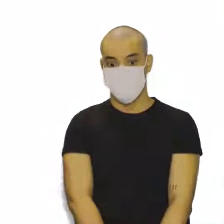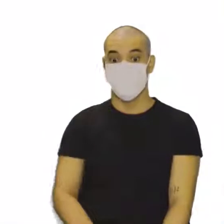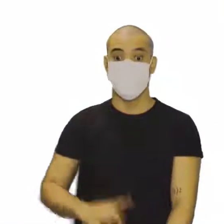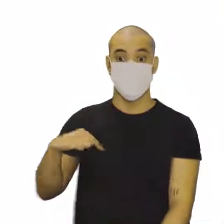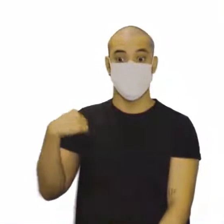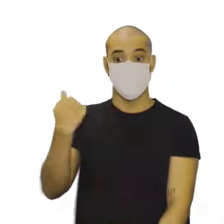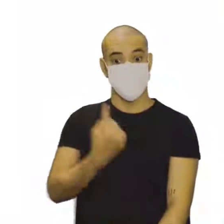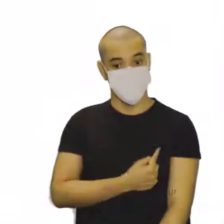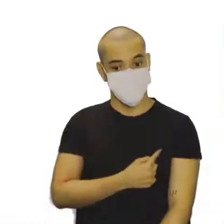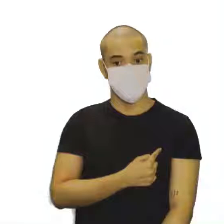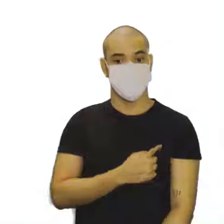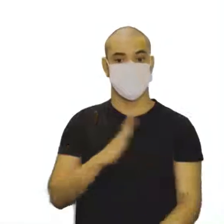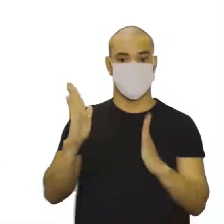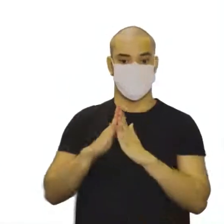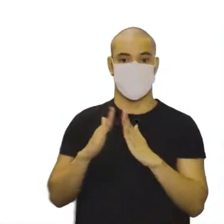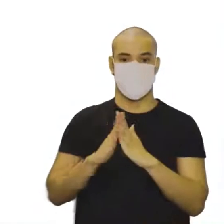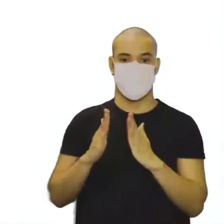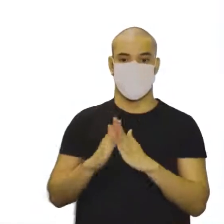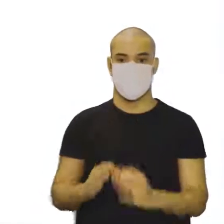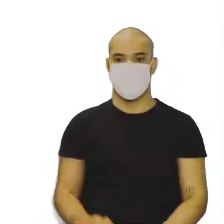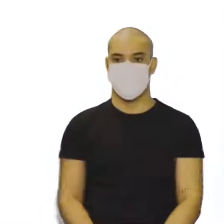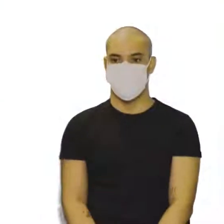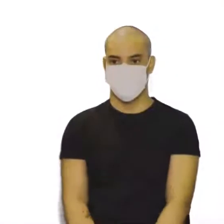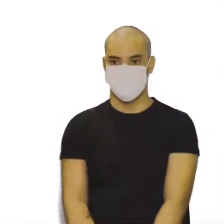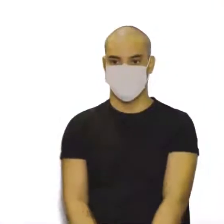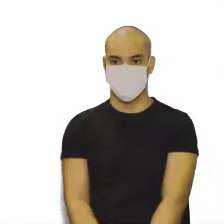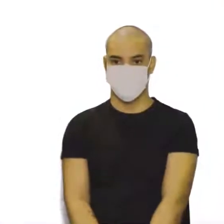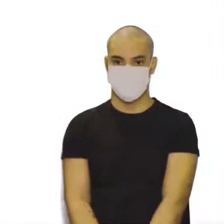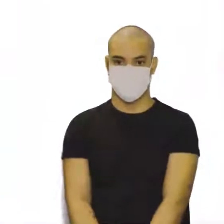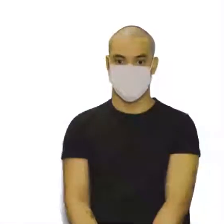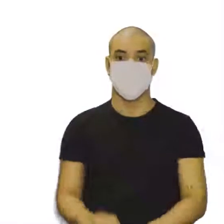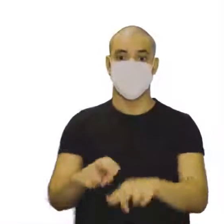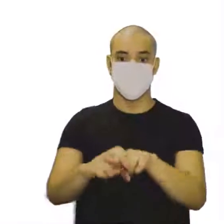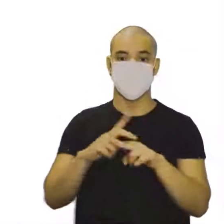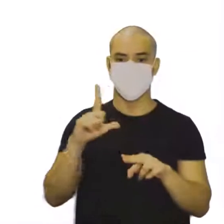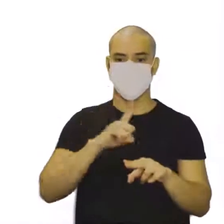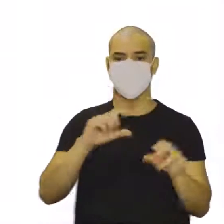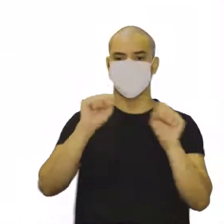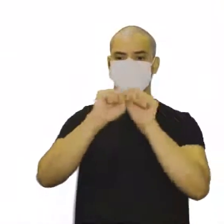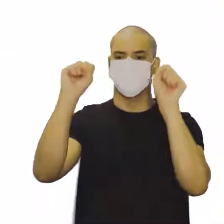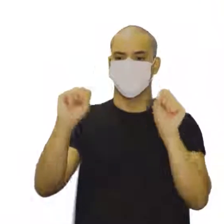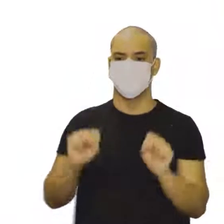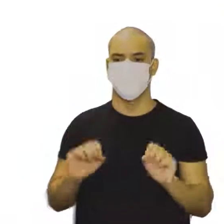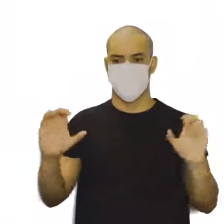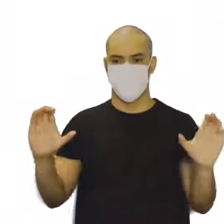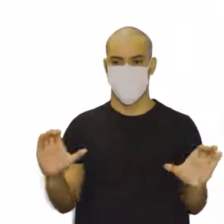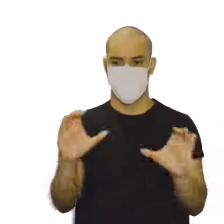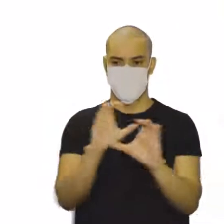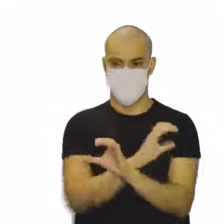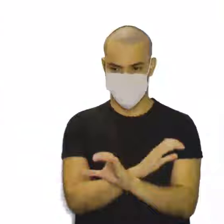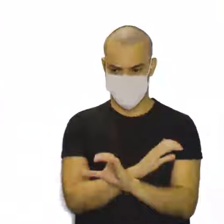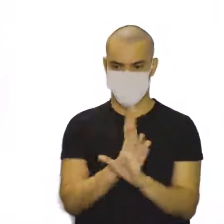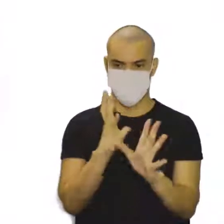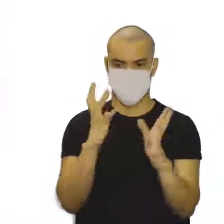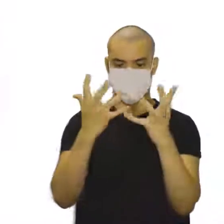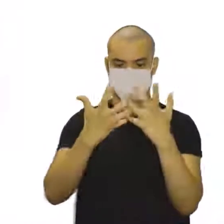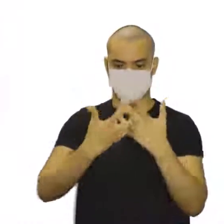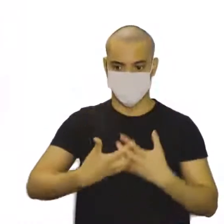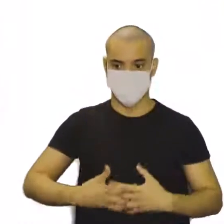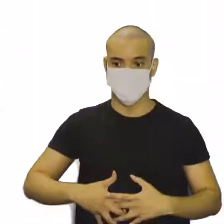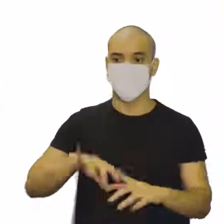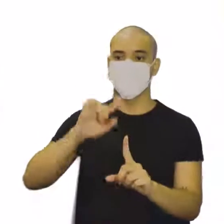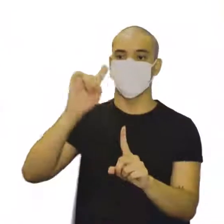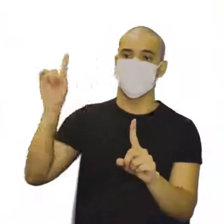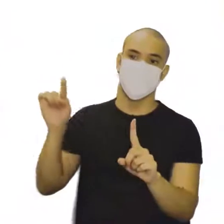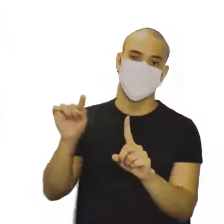que somos nós aqui. Então, tem todo aí um complexo sistema, tá, pessoal? E a finalidade de